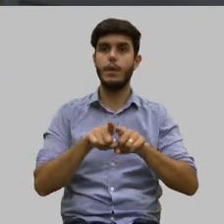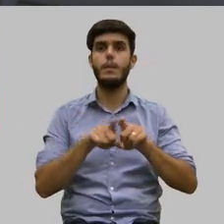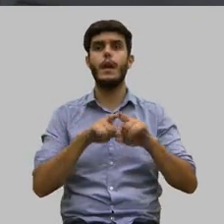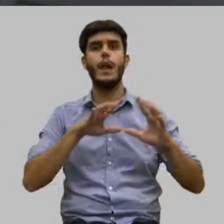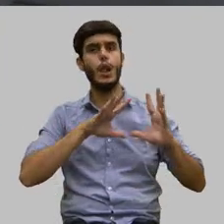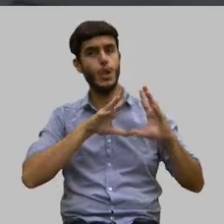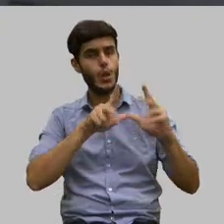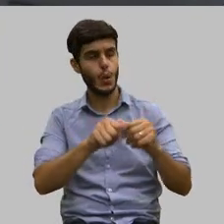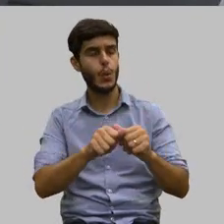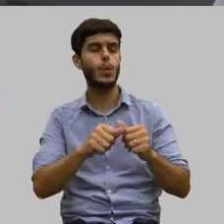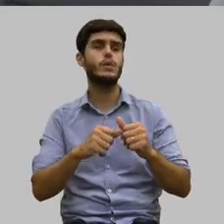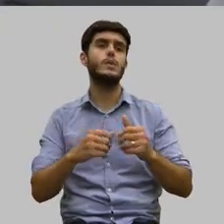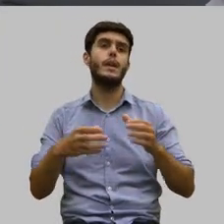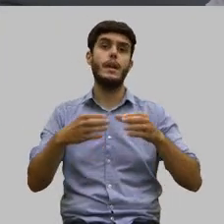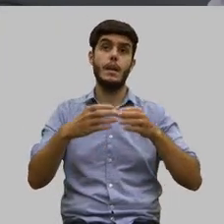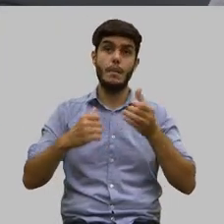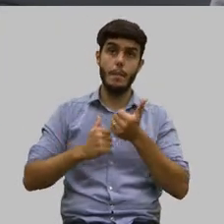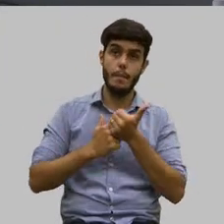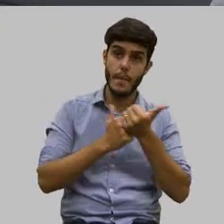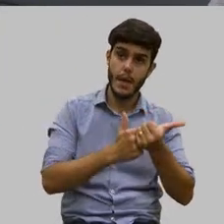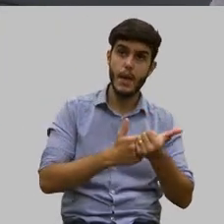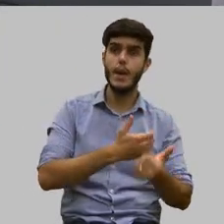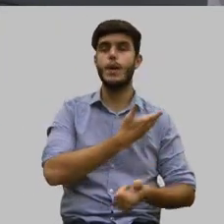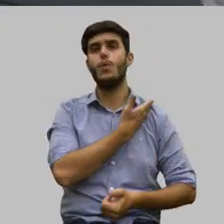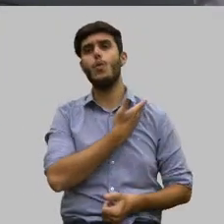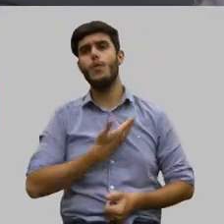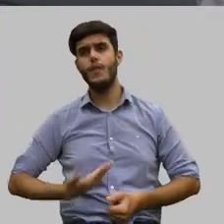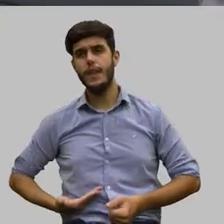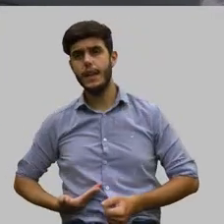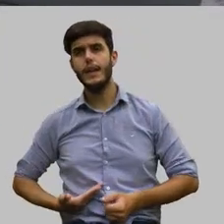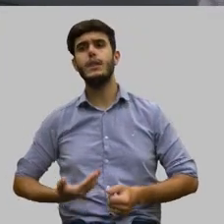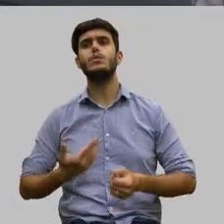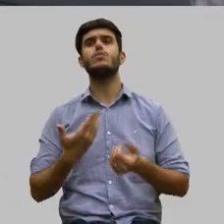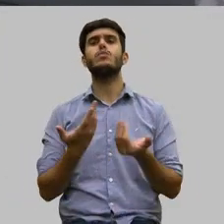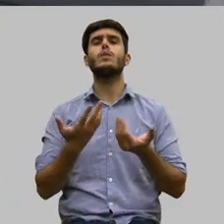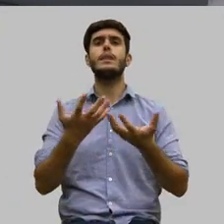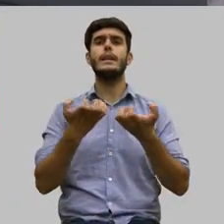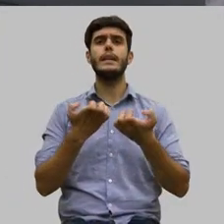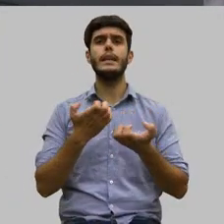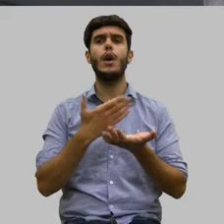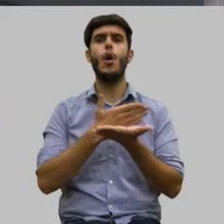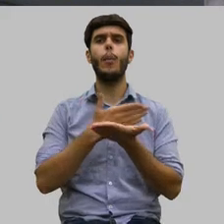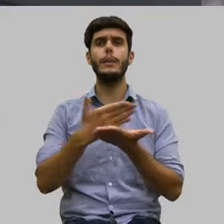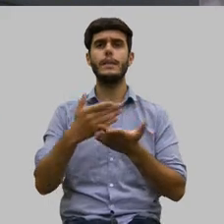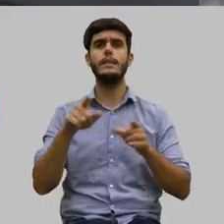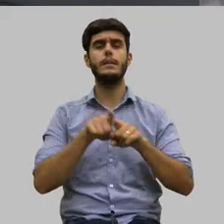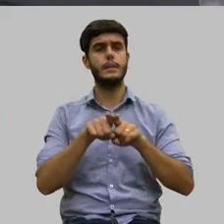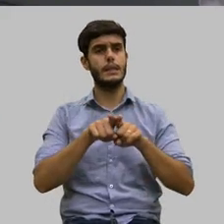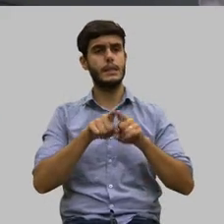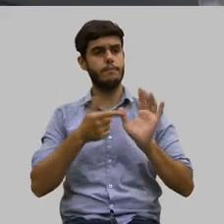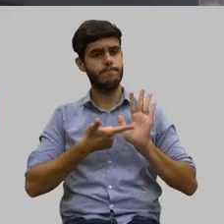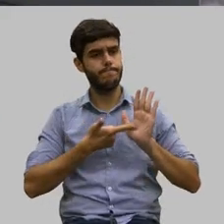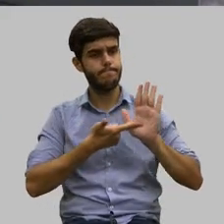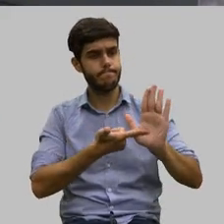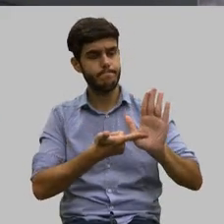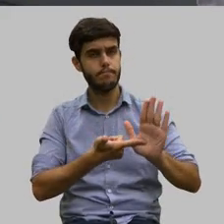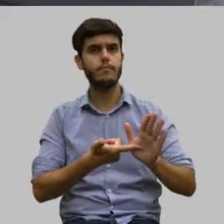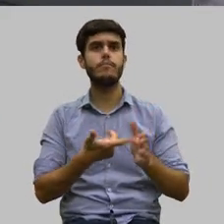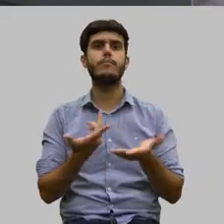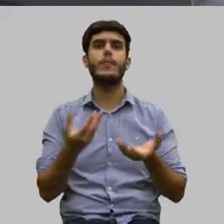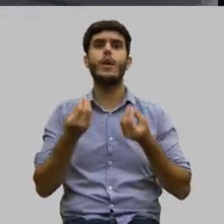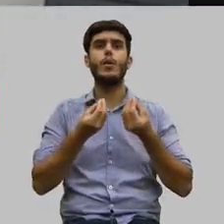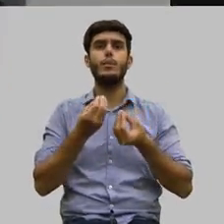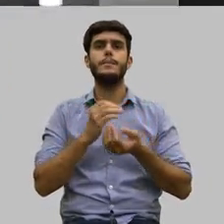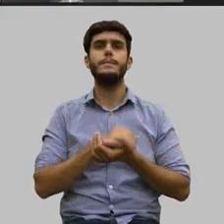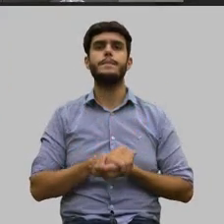equipe de apoio a equipe de governo e queria iniciar então a minha apresentação com o seguinte